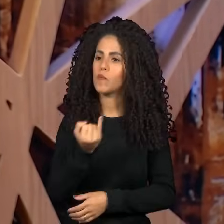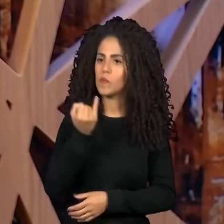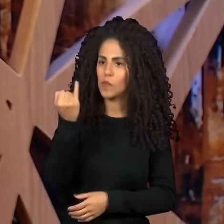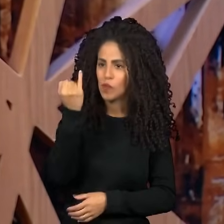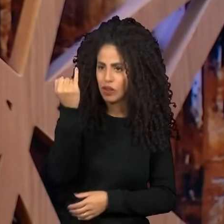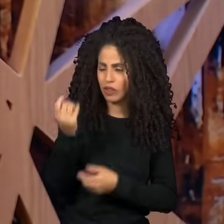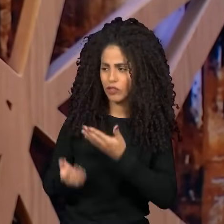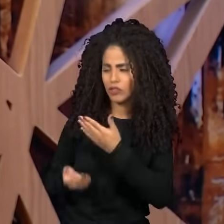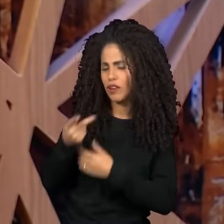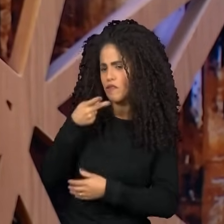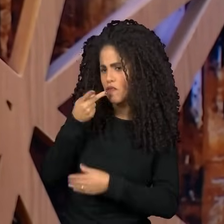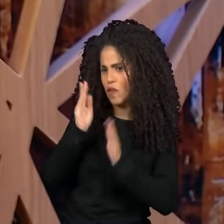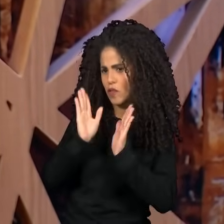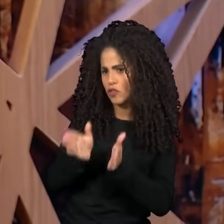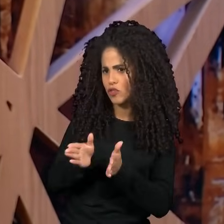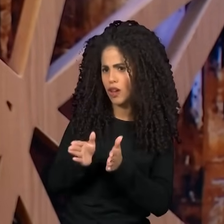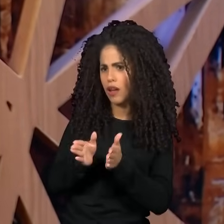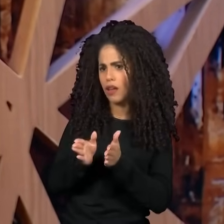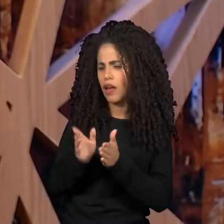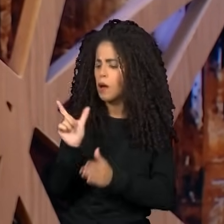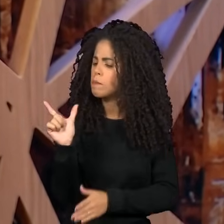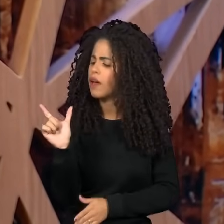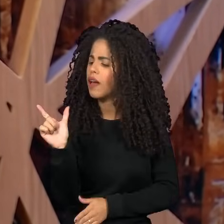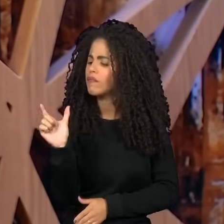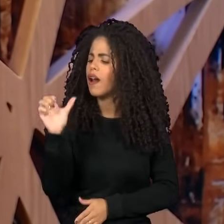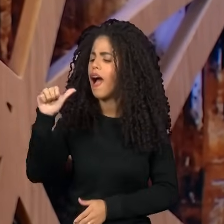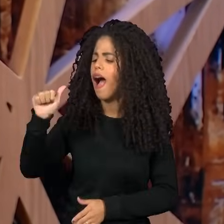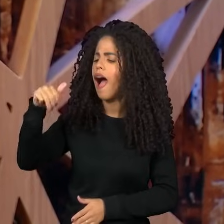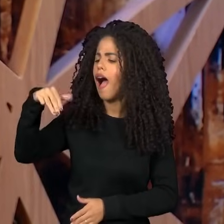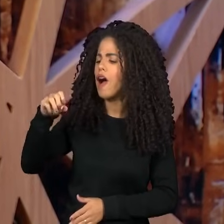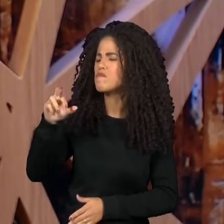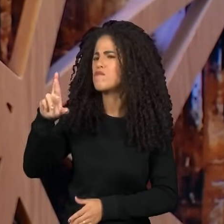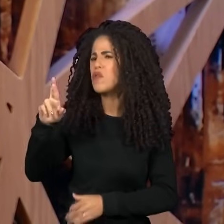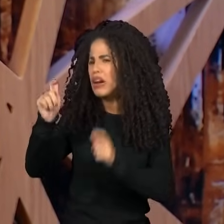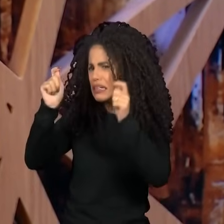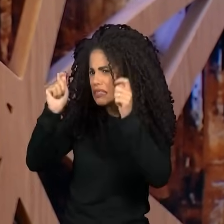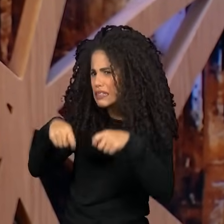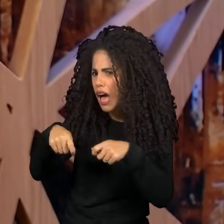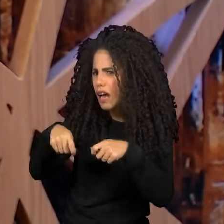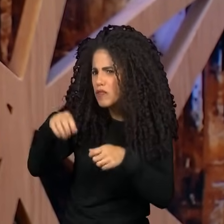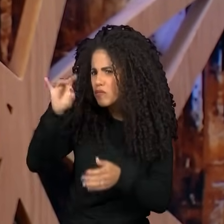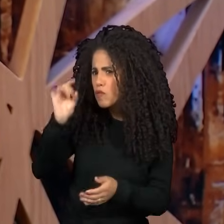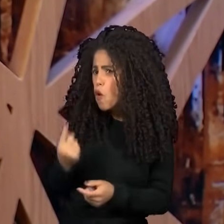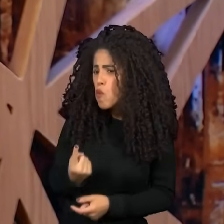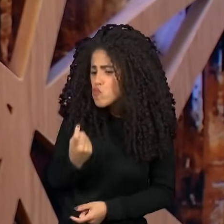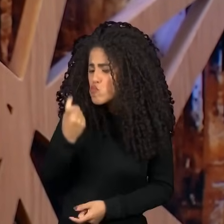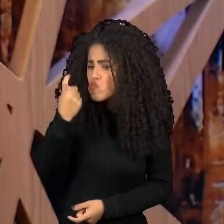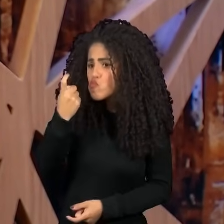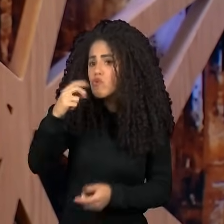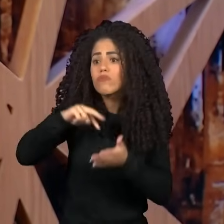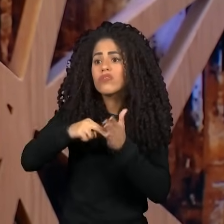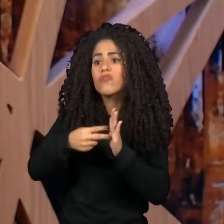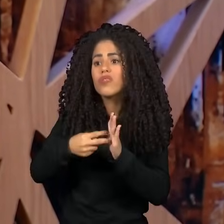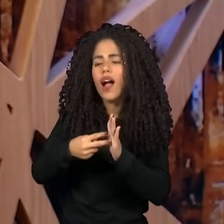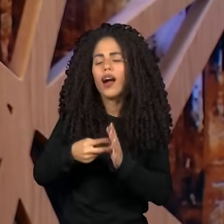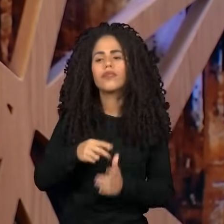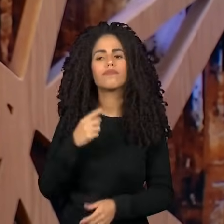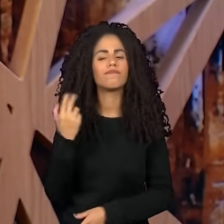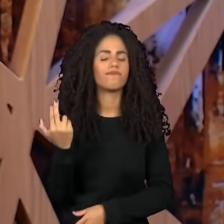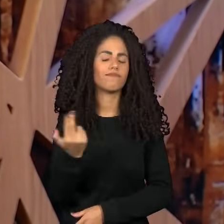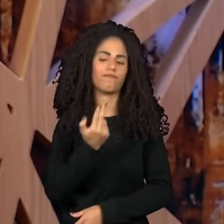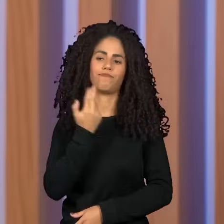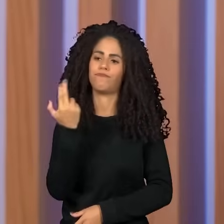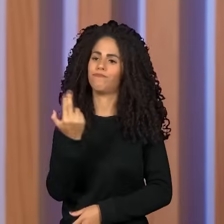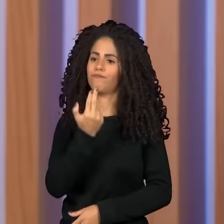que assim, não tem como definir o amor. Mas eu acredito que tem como pensar o amor a partir da nossa